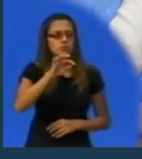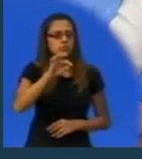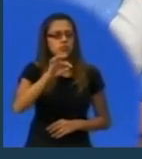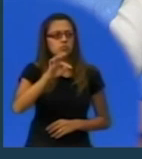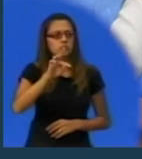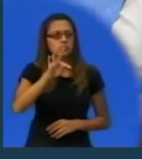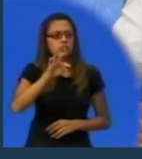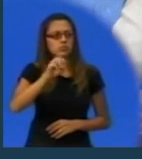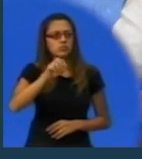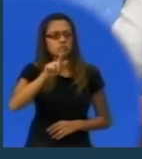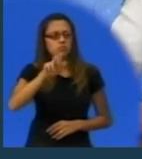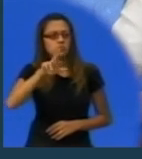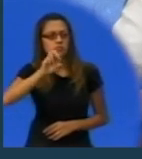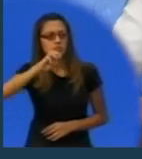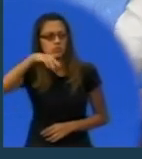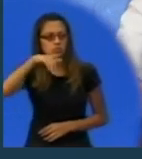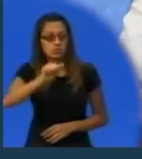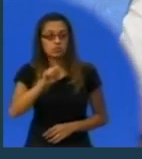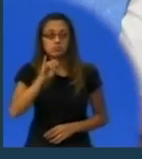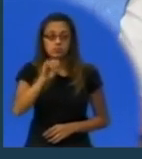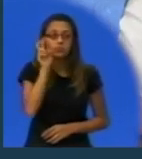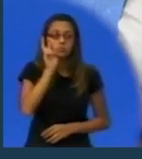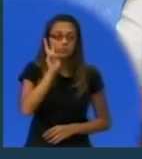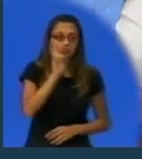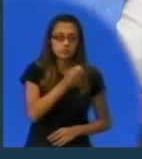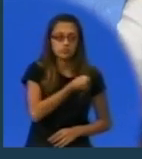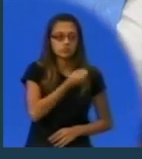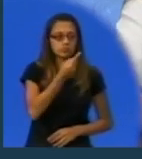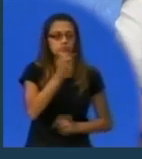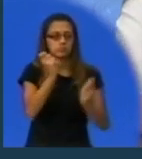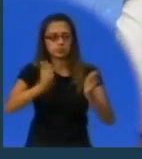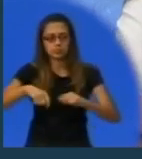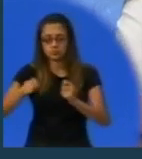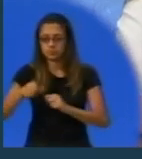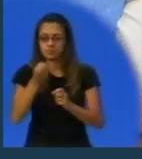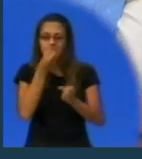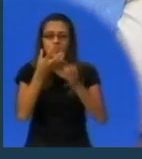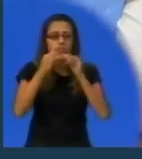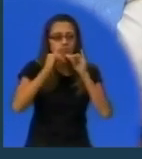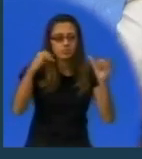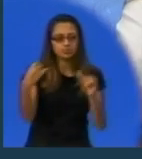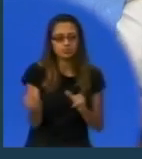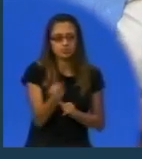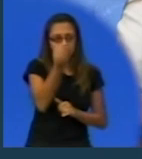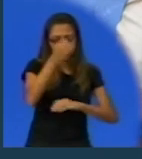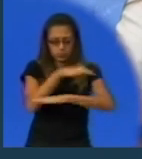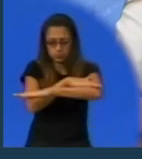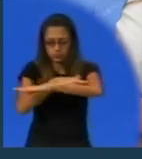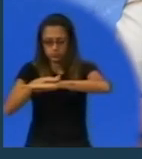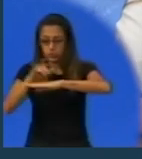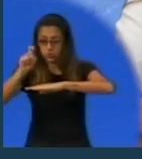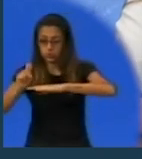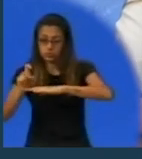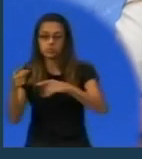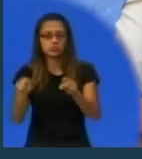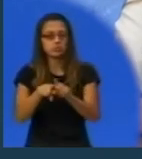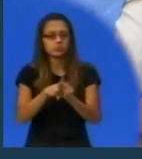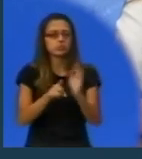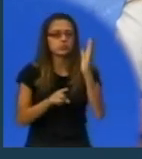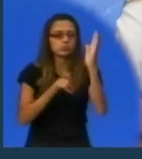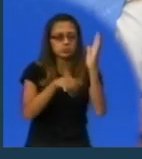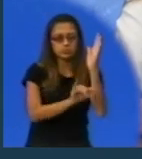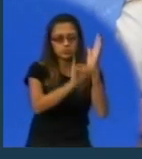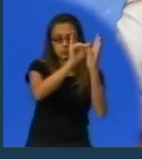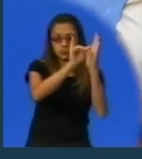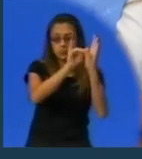lá daquele módulo, é um gráfico que te possibilita uma informação importante no eixo X e importante também no eixo Y.